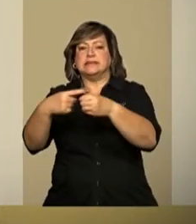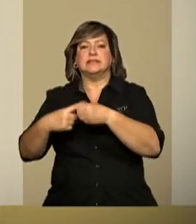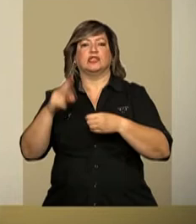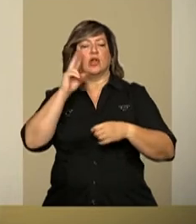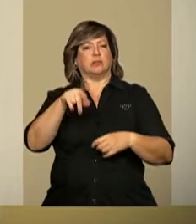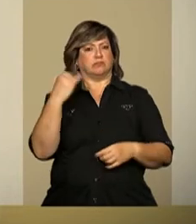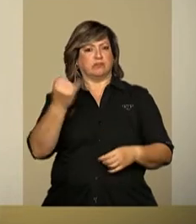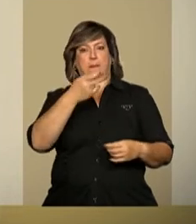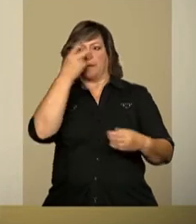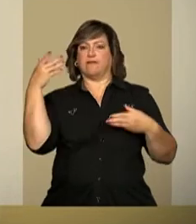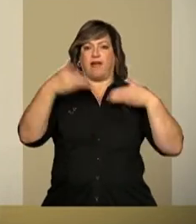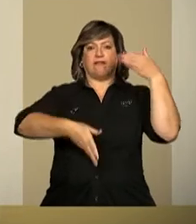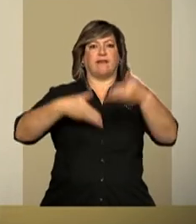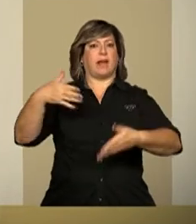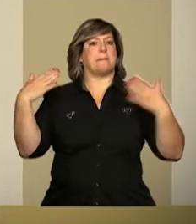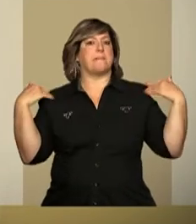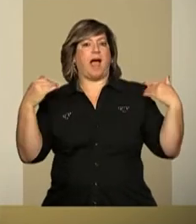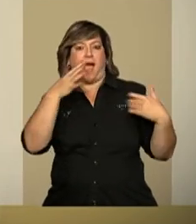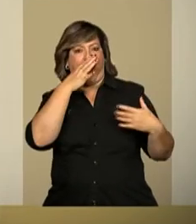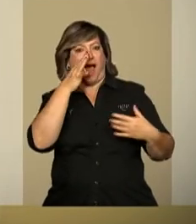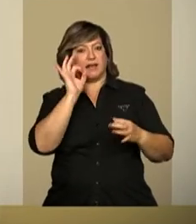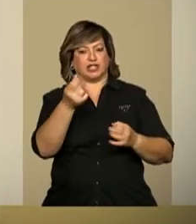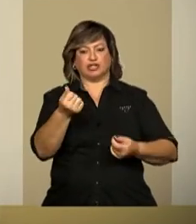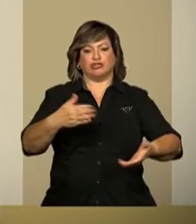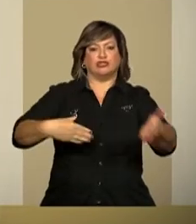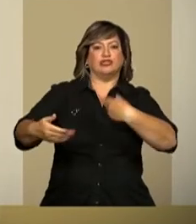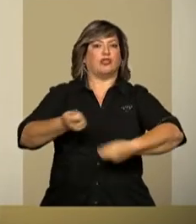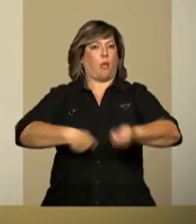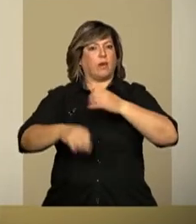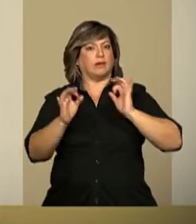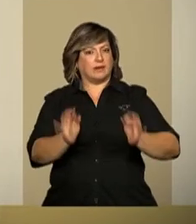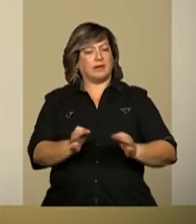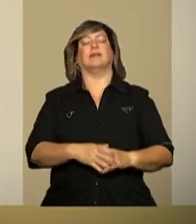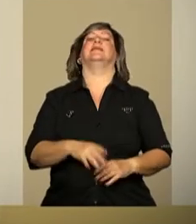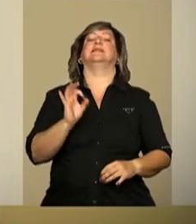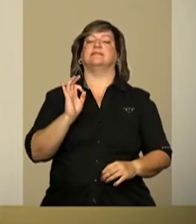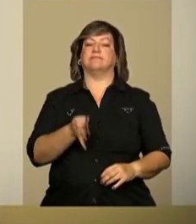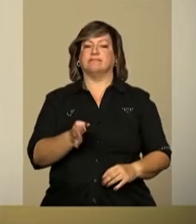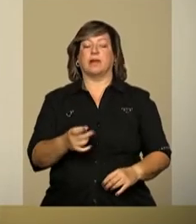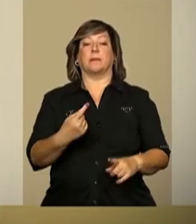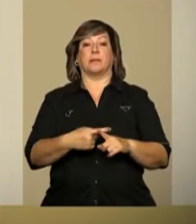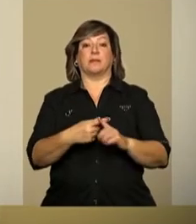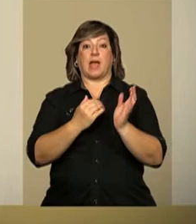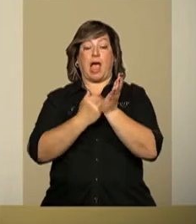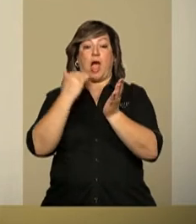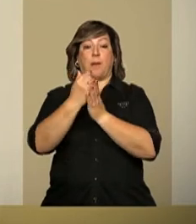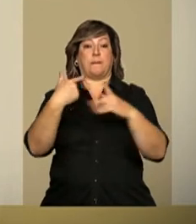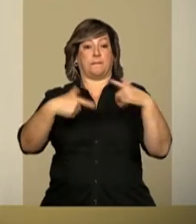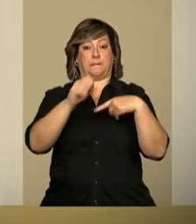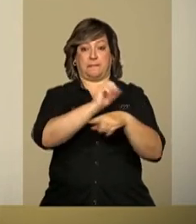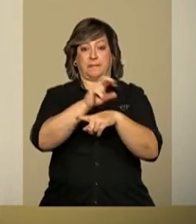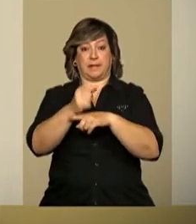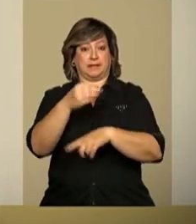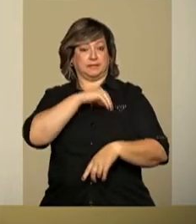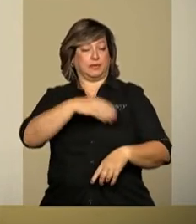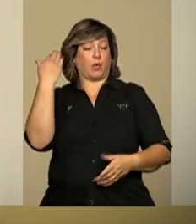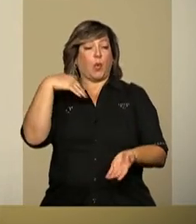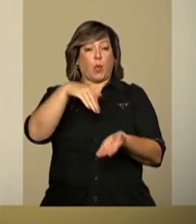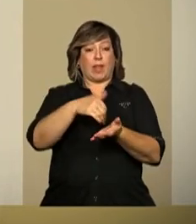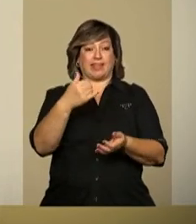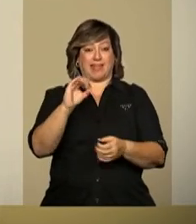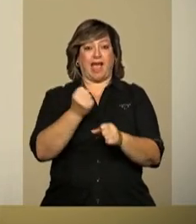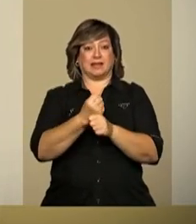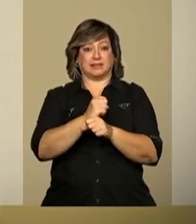no Brasil não é mesmo ah é verdade Luciano você sabe Luciano que o aumento do emprego e da renda nos últimos 10 anos